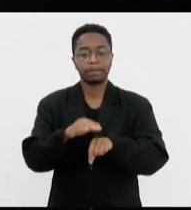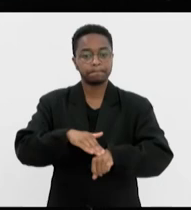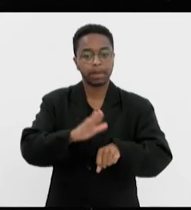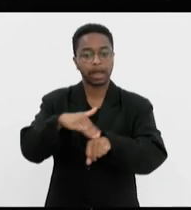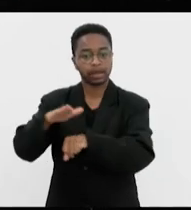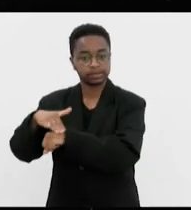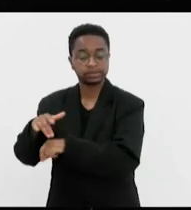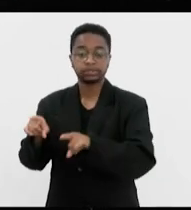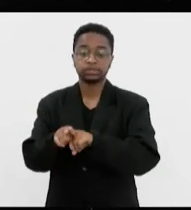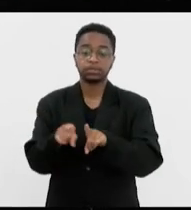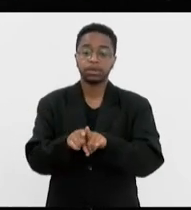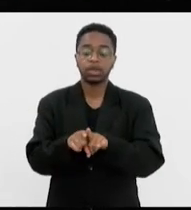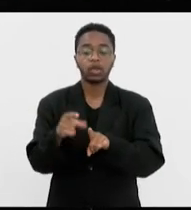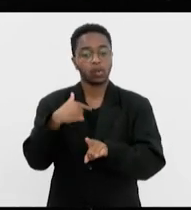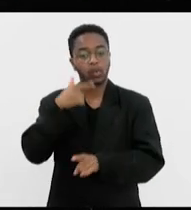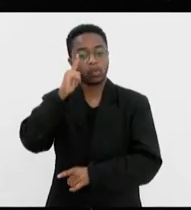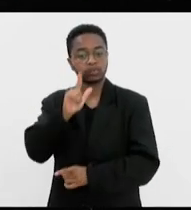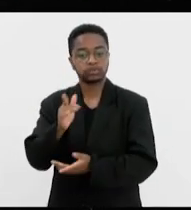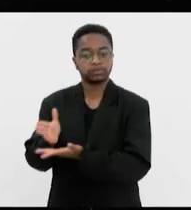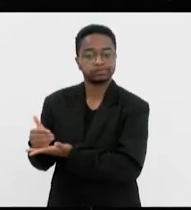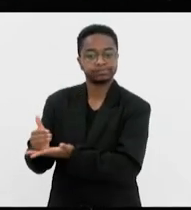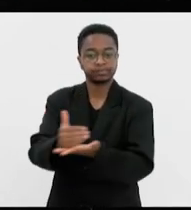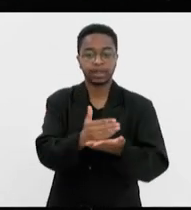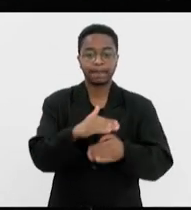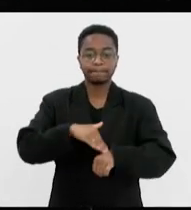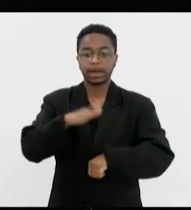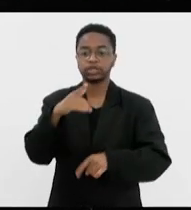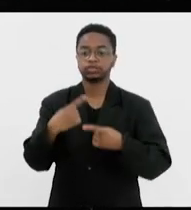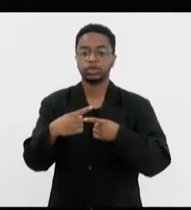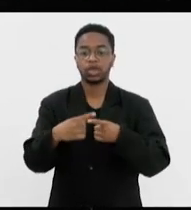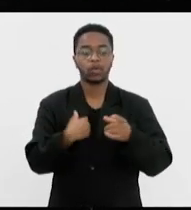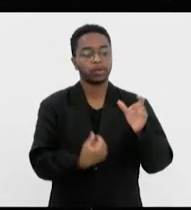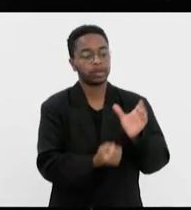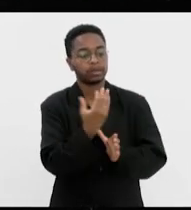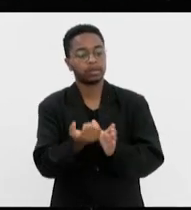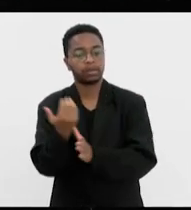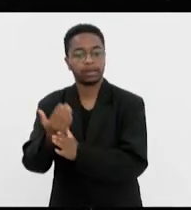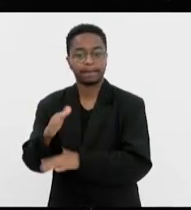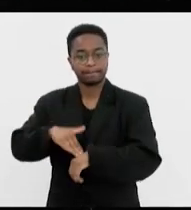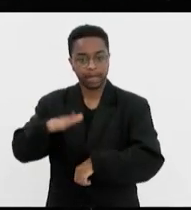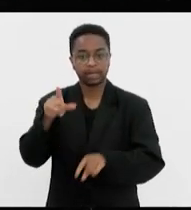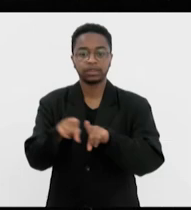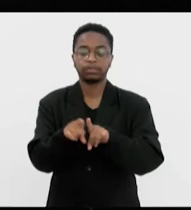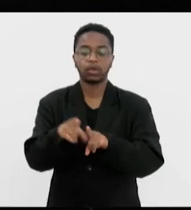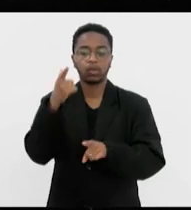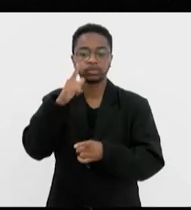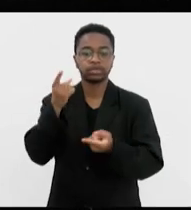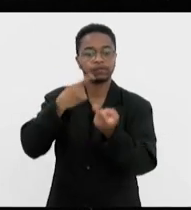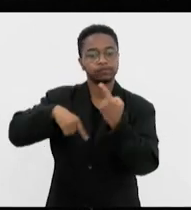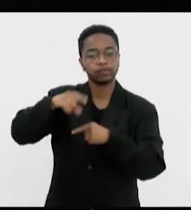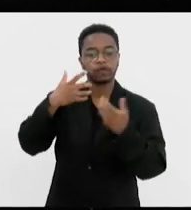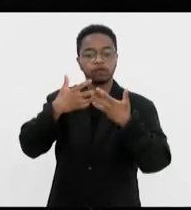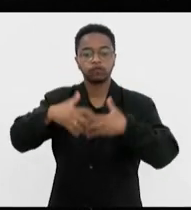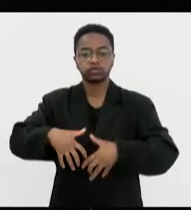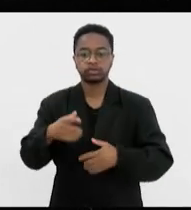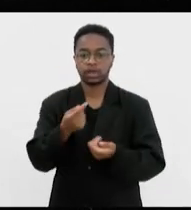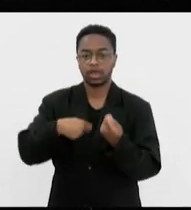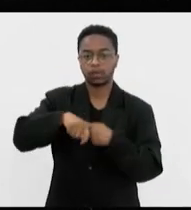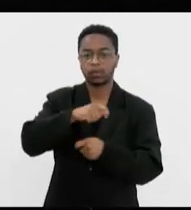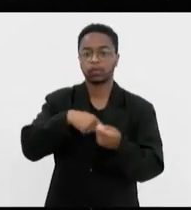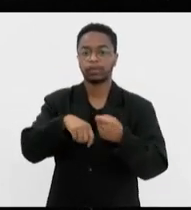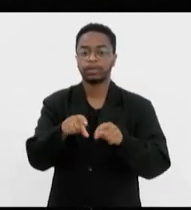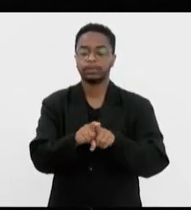última análise, eu vou acabar arrecadando mais, porque vou produzir mais, vou fazer a roda da economia funcionar melhor, né? No que